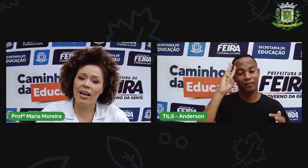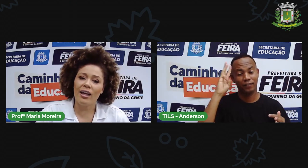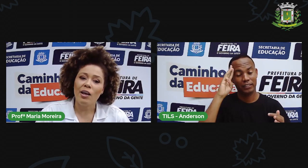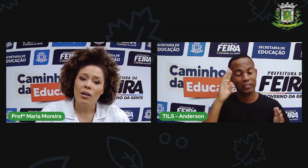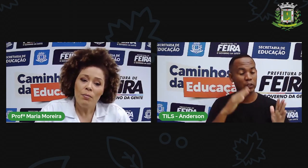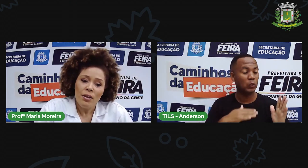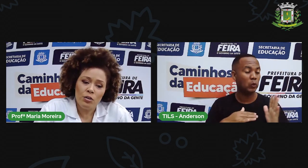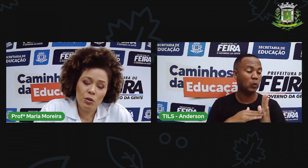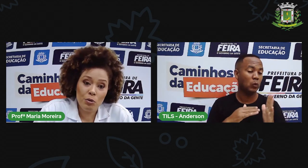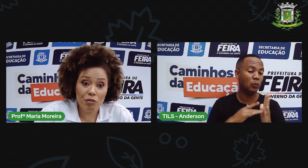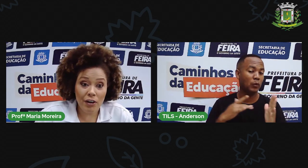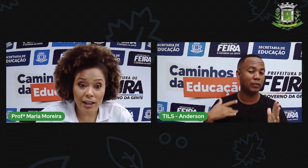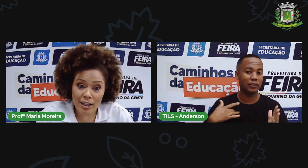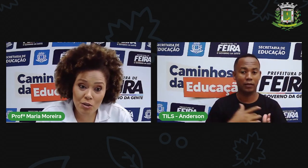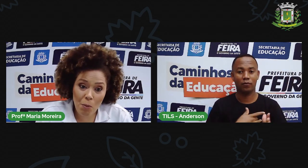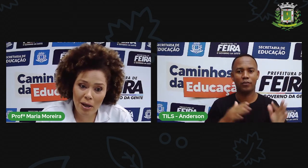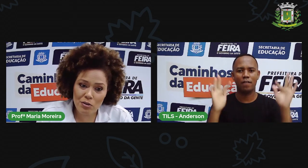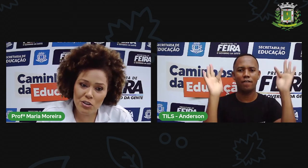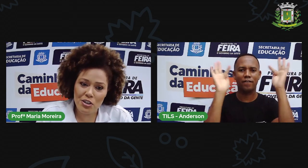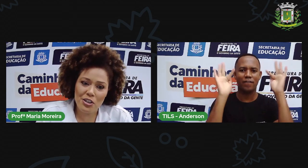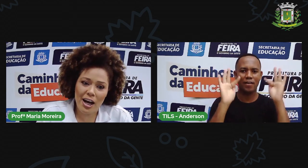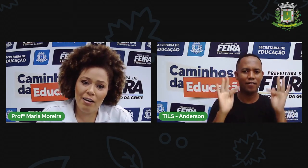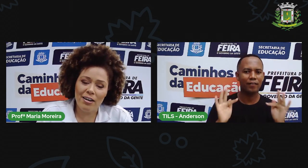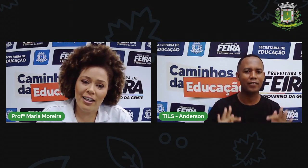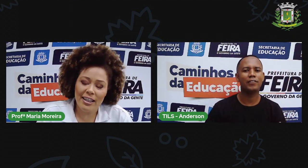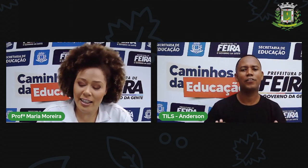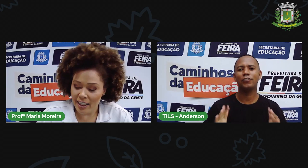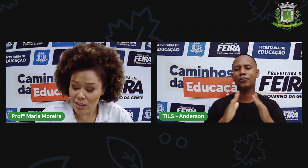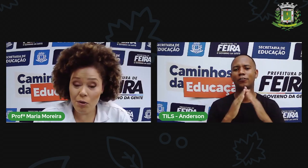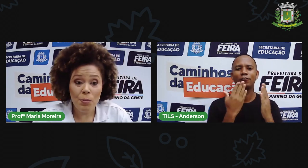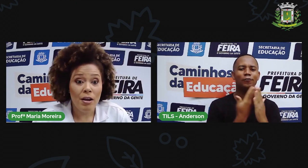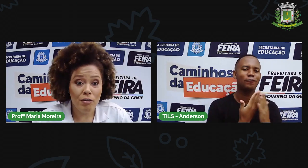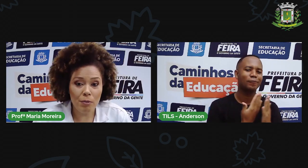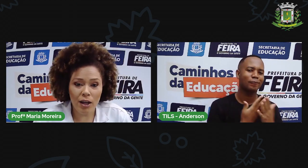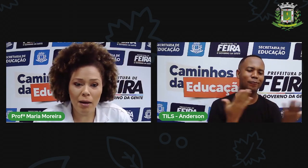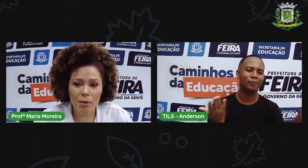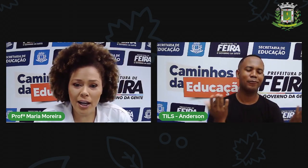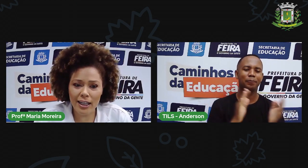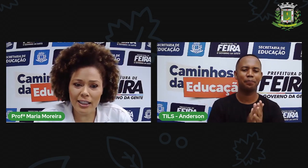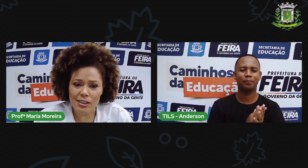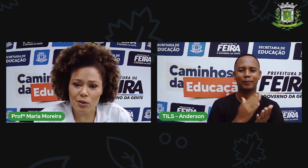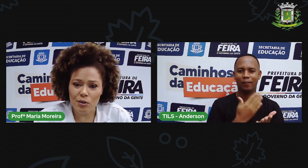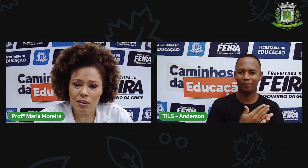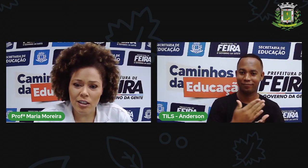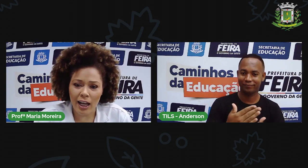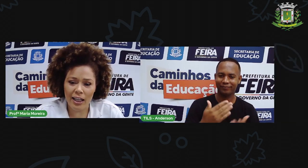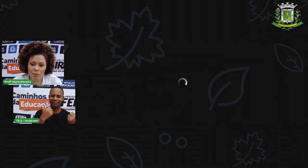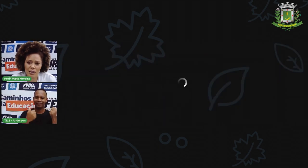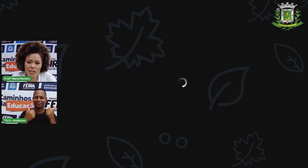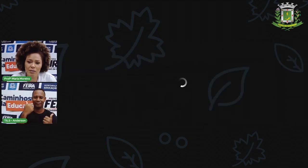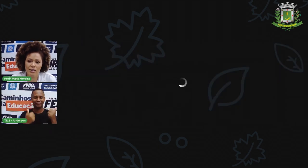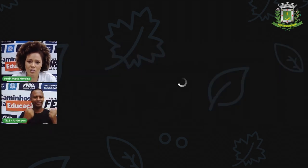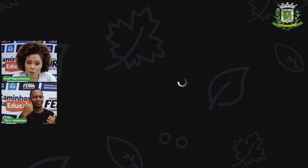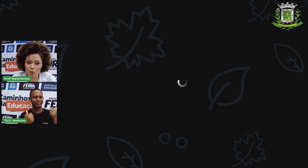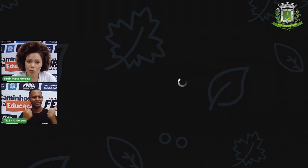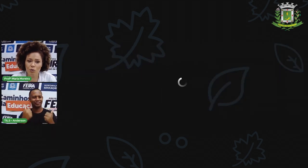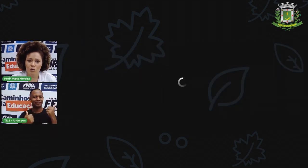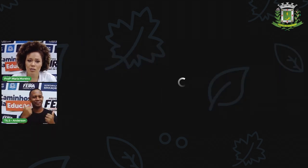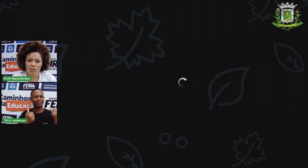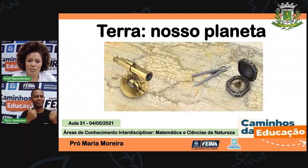bem, todo mundo feliz com mais um dia de aula aí, não é isso? Vamos lá? Bora, Anderson! Cadê a animação,